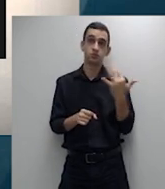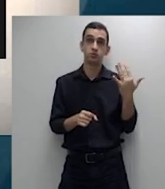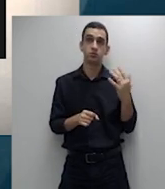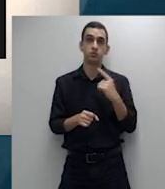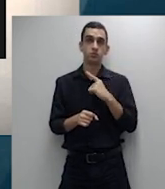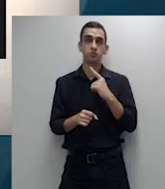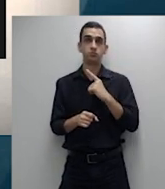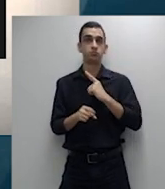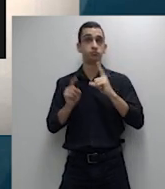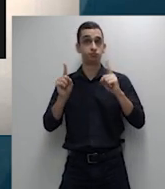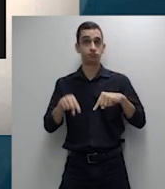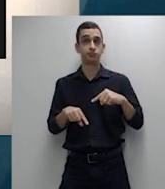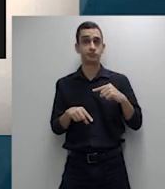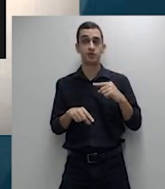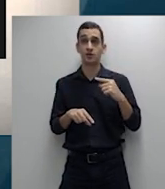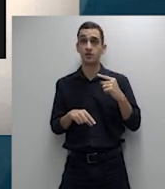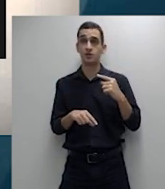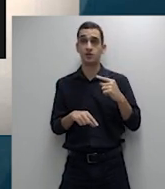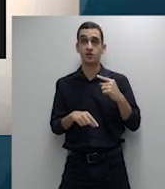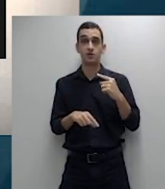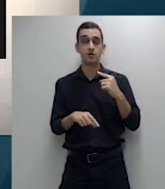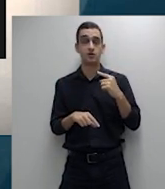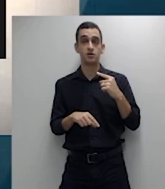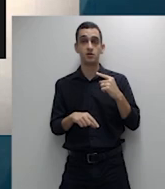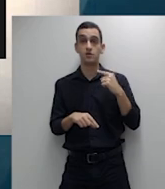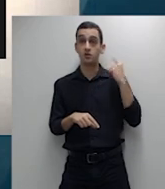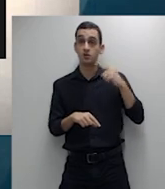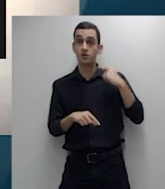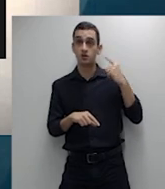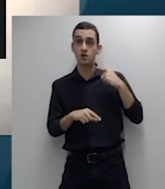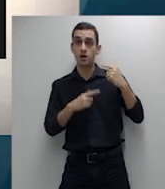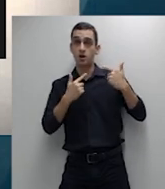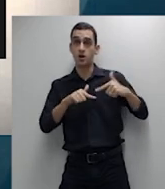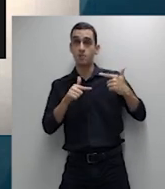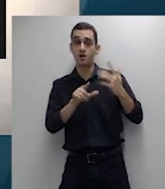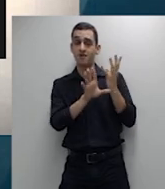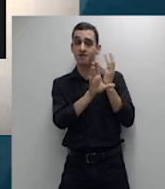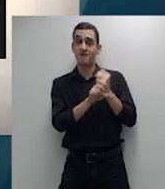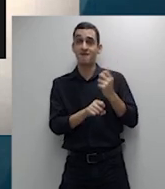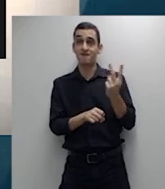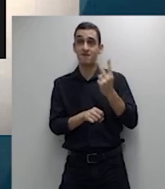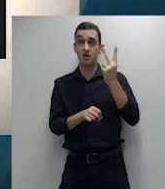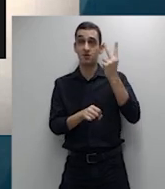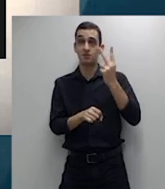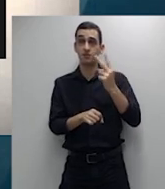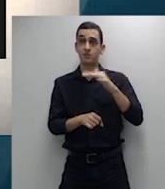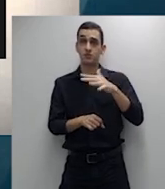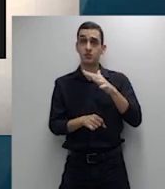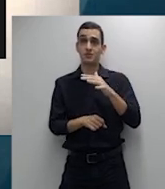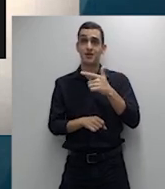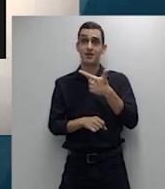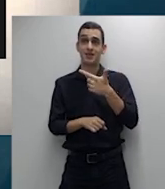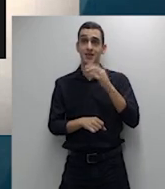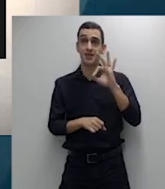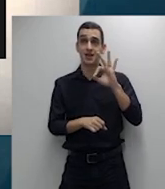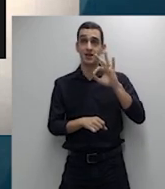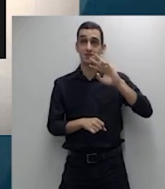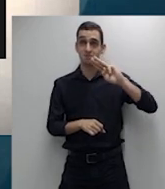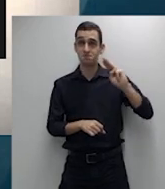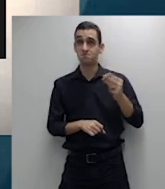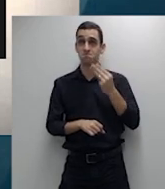de um horários vão superar o valor não corrigir vão superar a casa de 10 milhões de reais